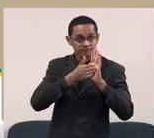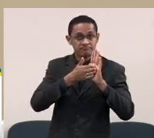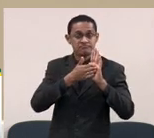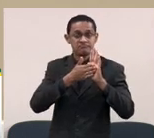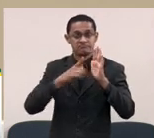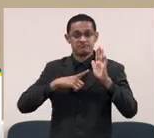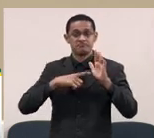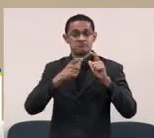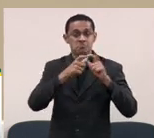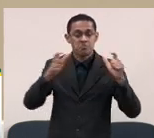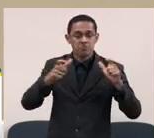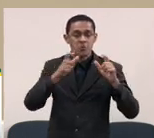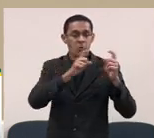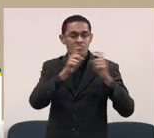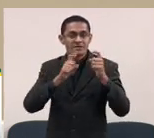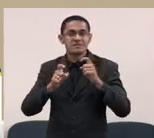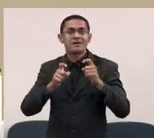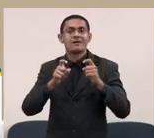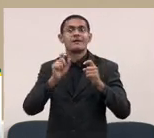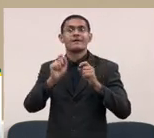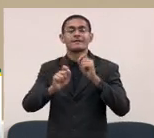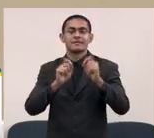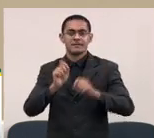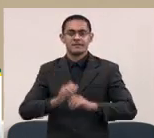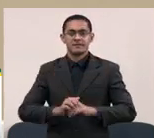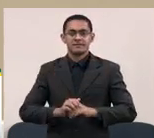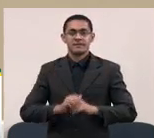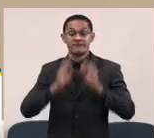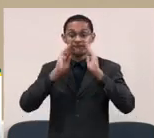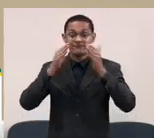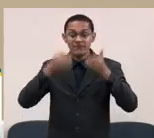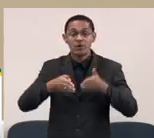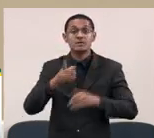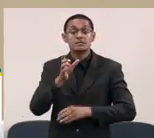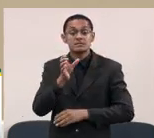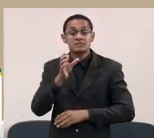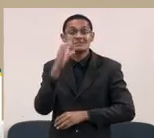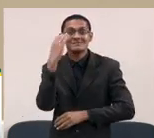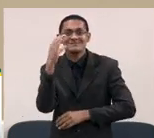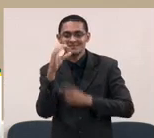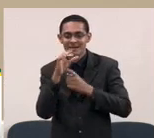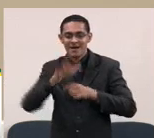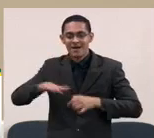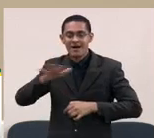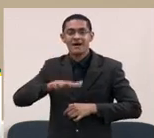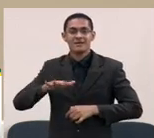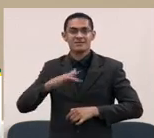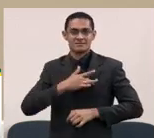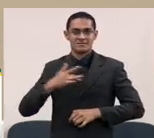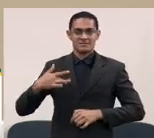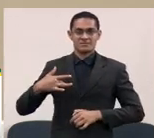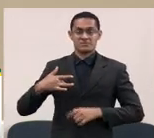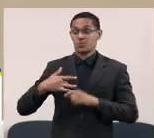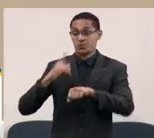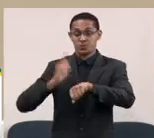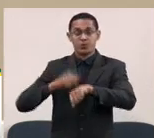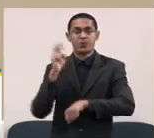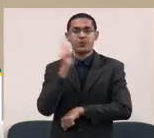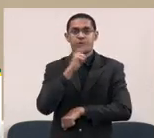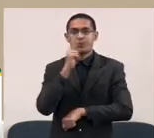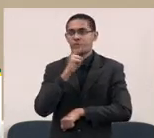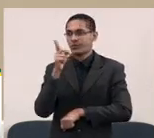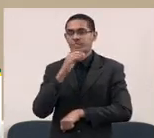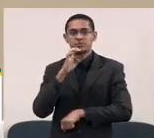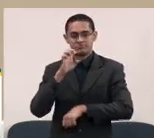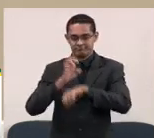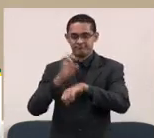de ampliação volta-se às ciências da saúde, que é uma demanda urgente do Estado.